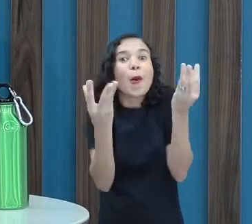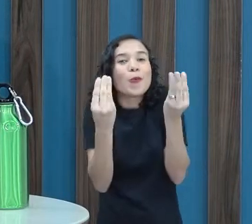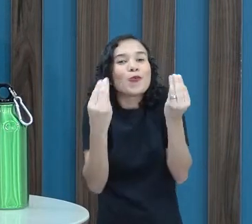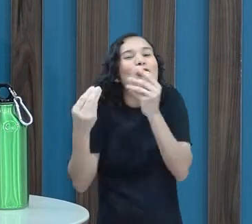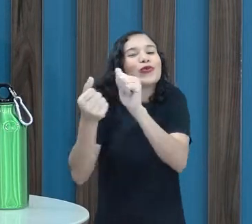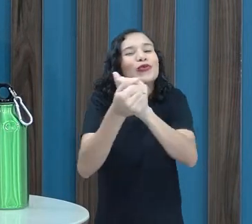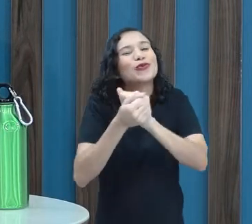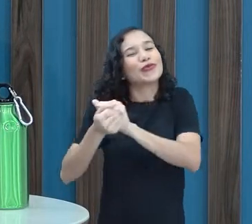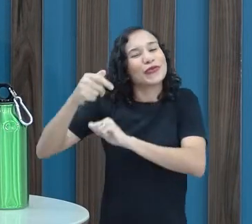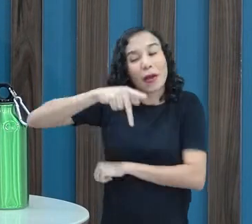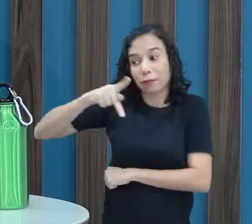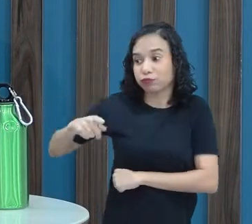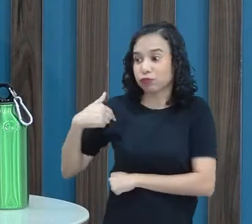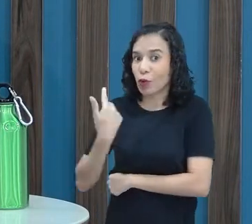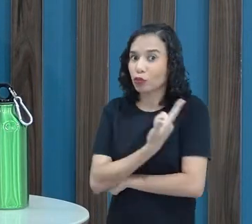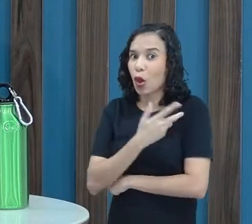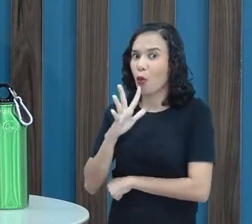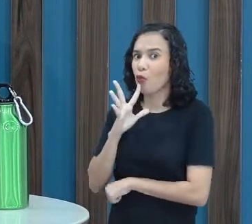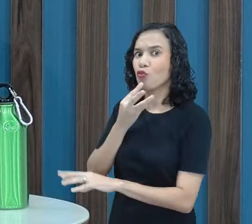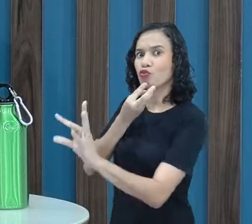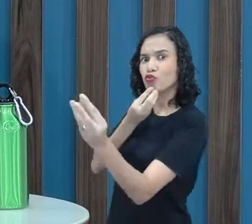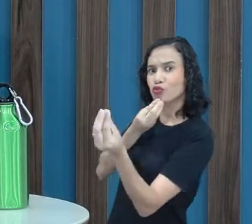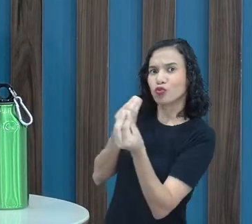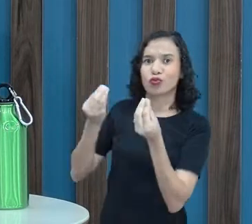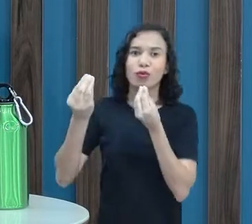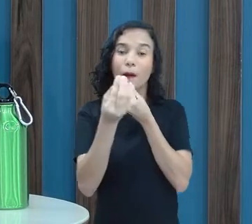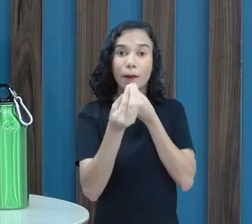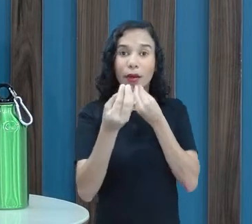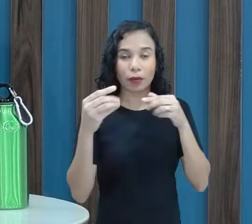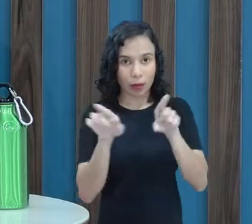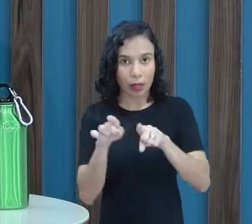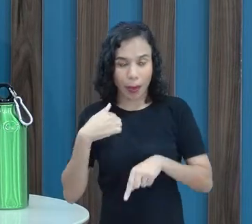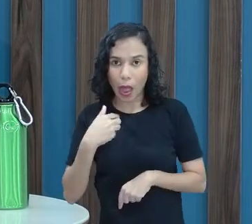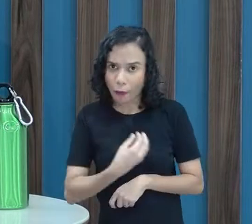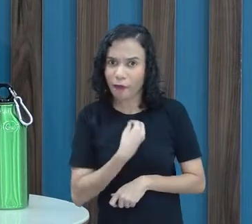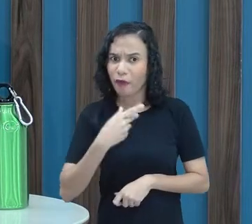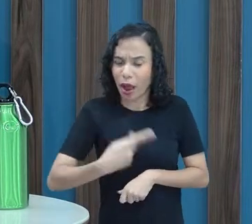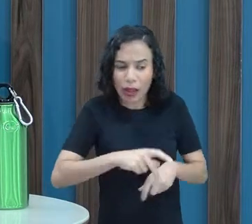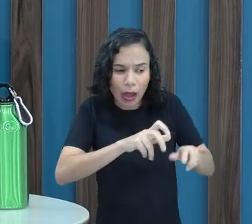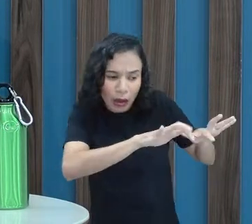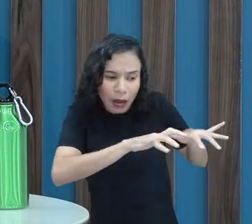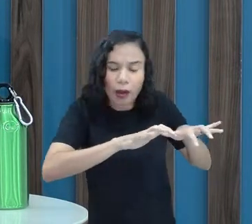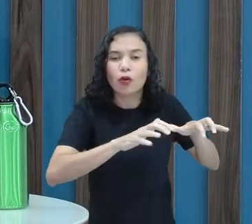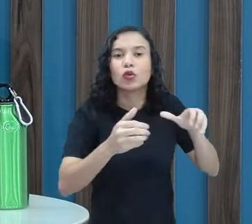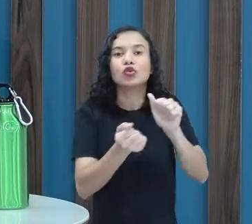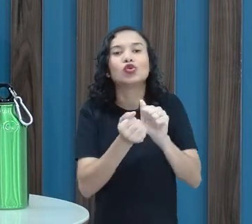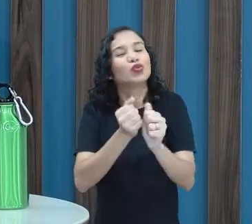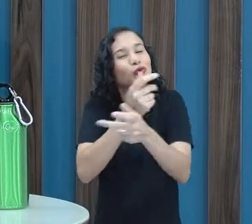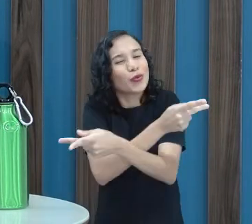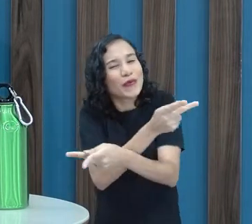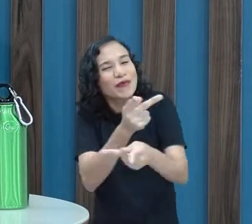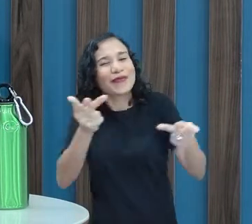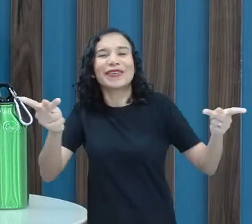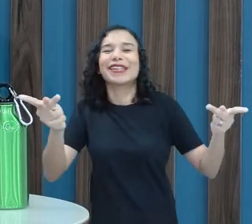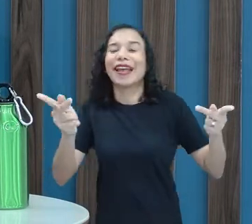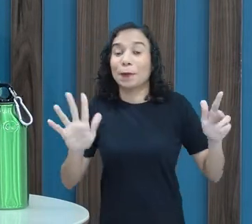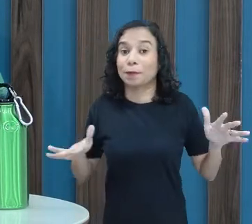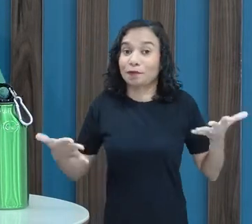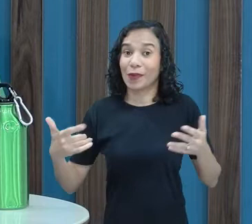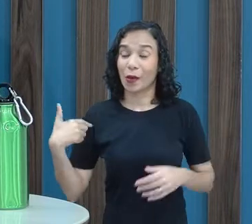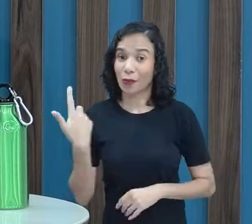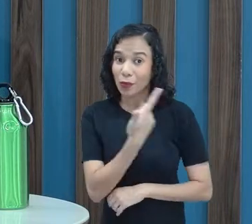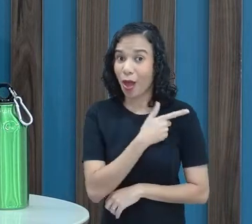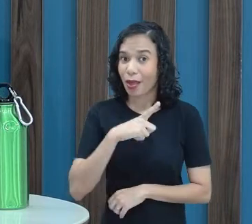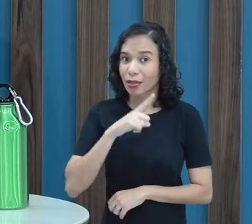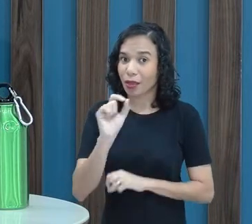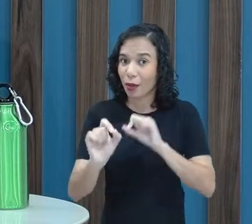com ela, a gente trocar um conhecimento aqui, né? E estou aqui no chat junto com vocês, né? Então, a gente tem aí